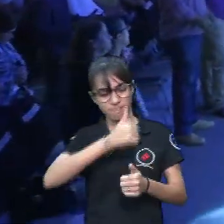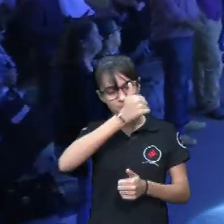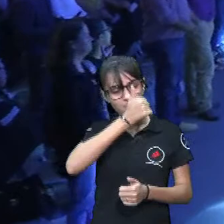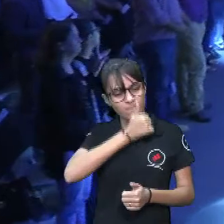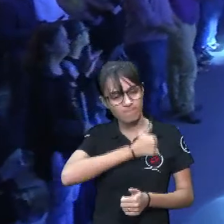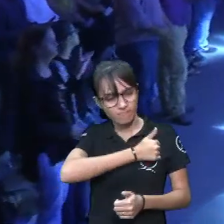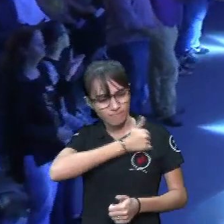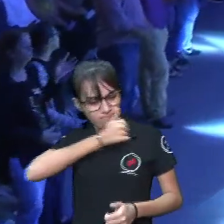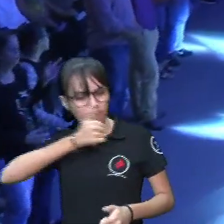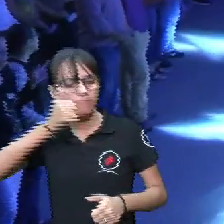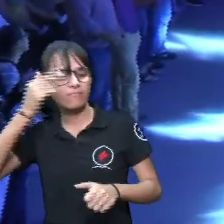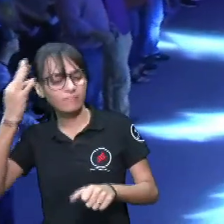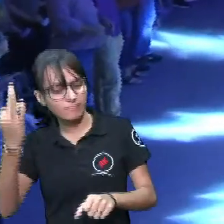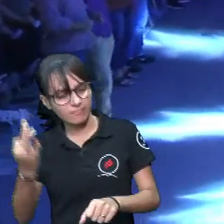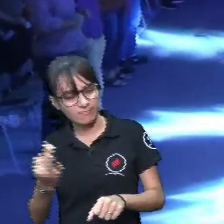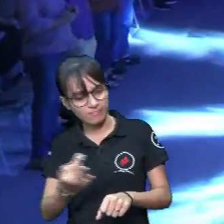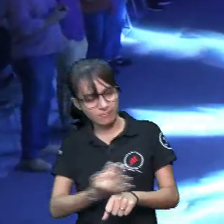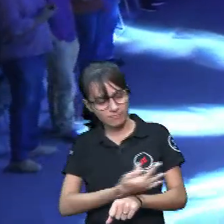pelo preço que